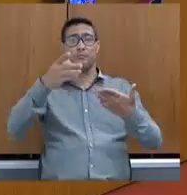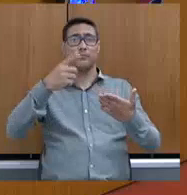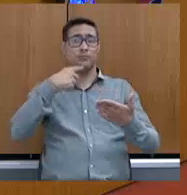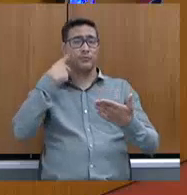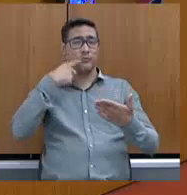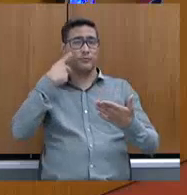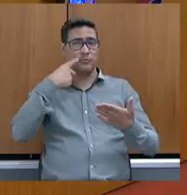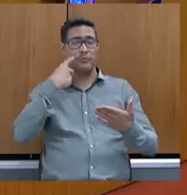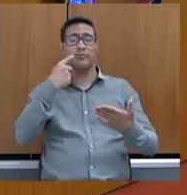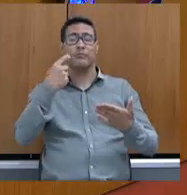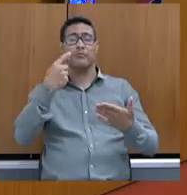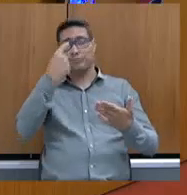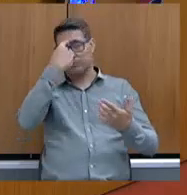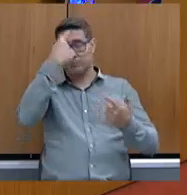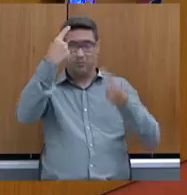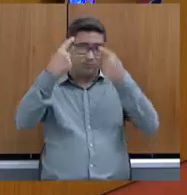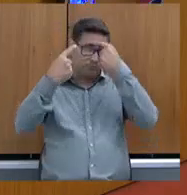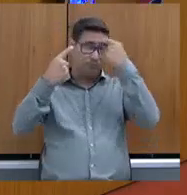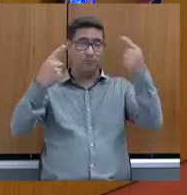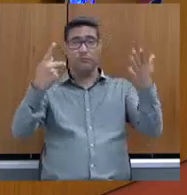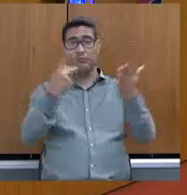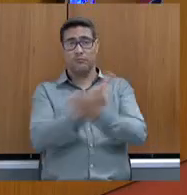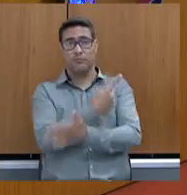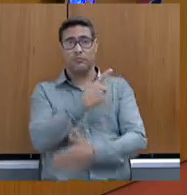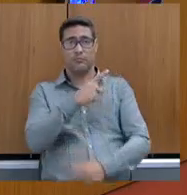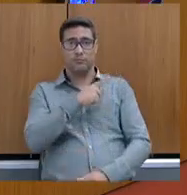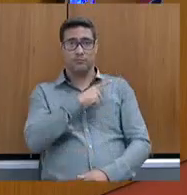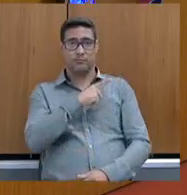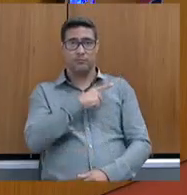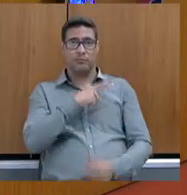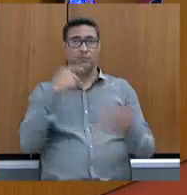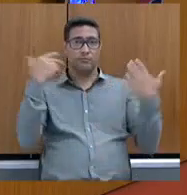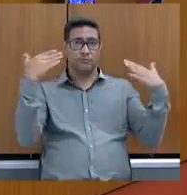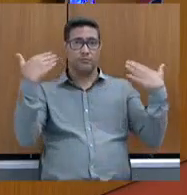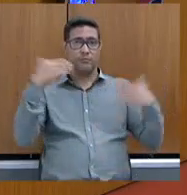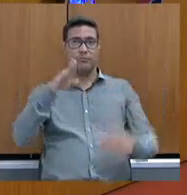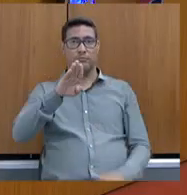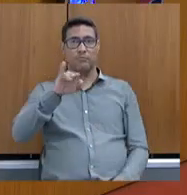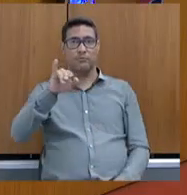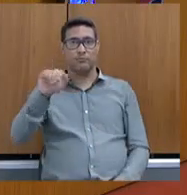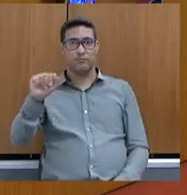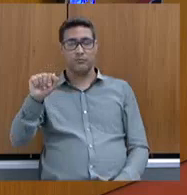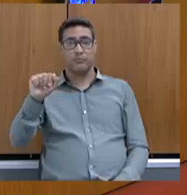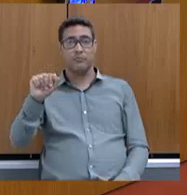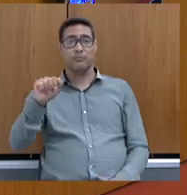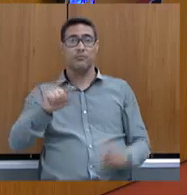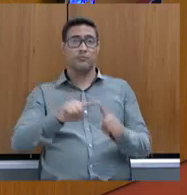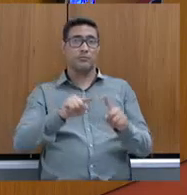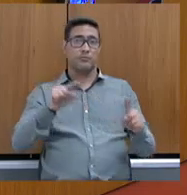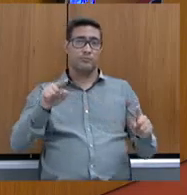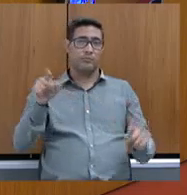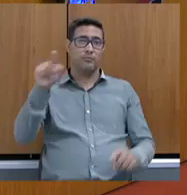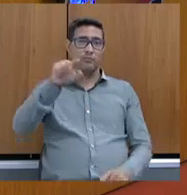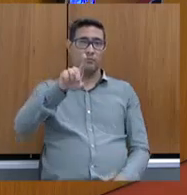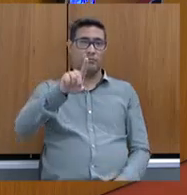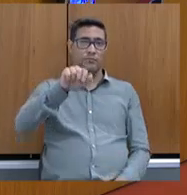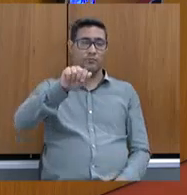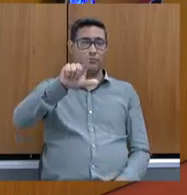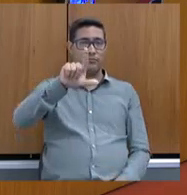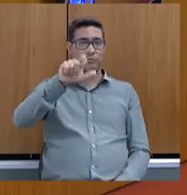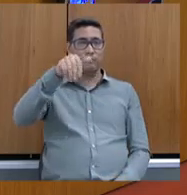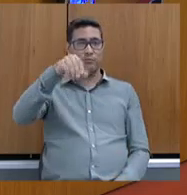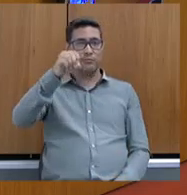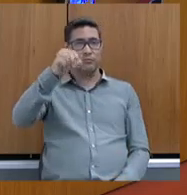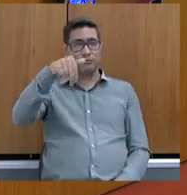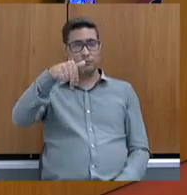ideias que fazem as coisas acontecer parabéns Bia também pelo trabalho meu querido Deputado Dalmo que